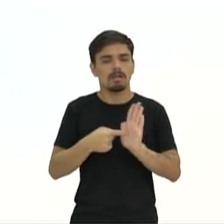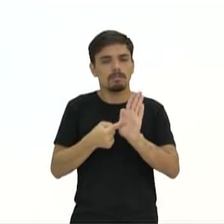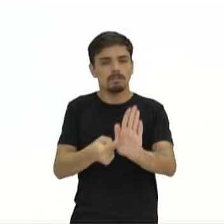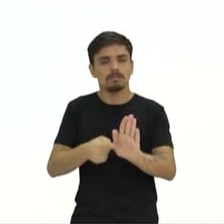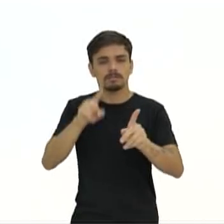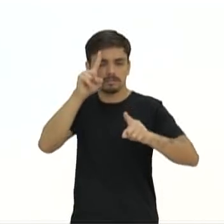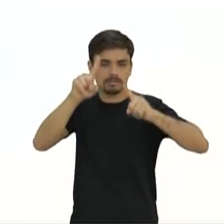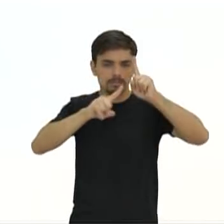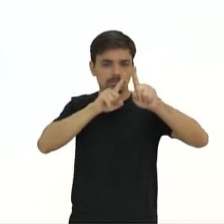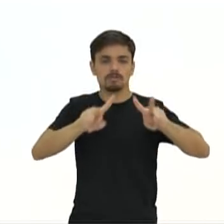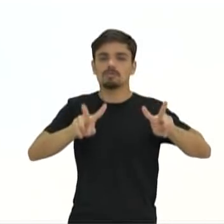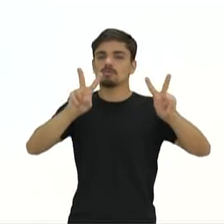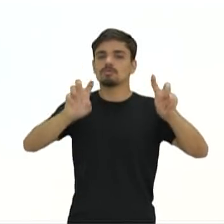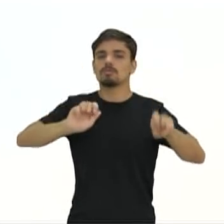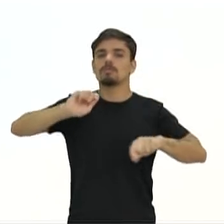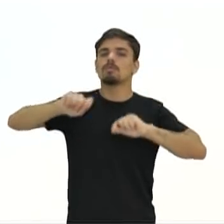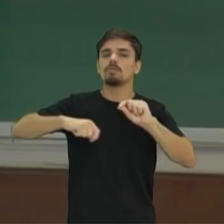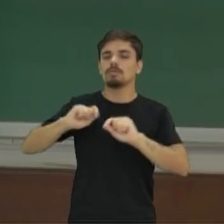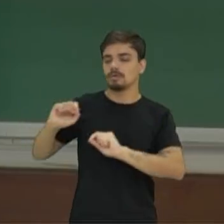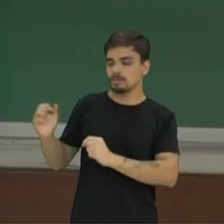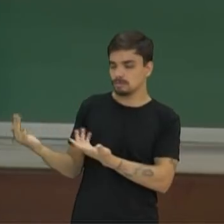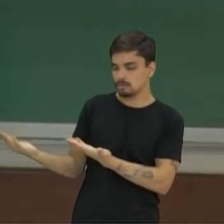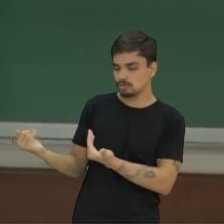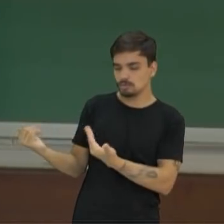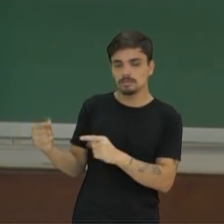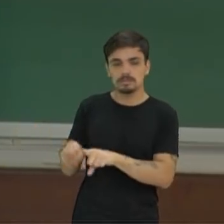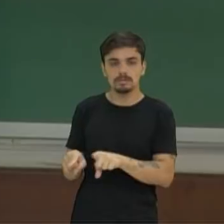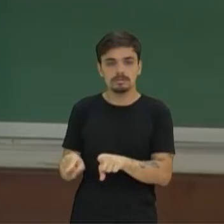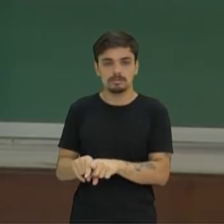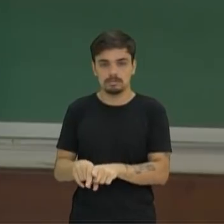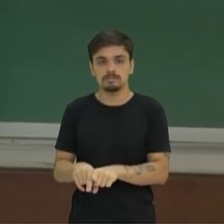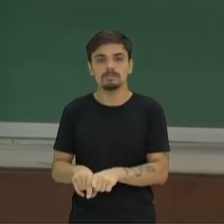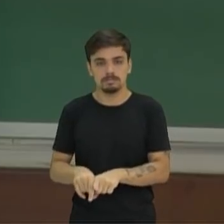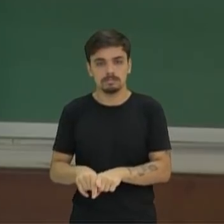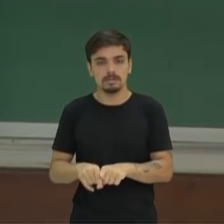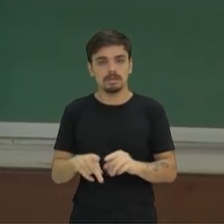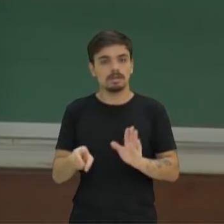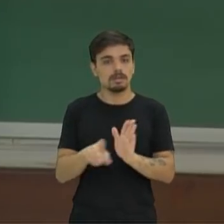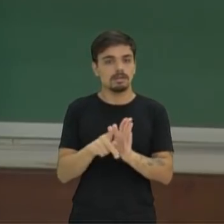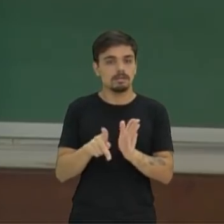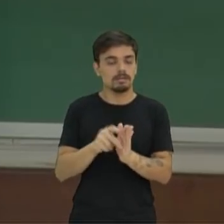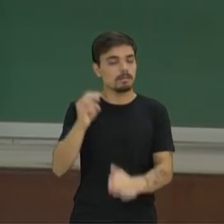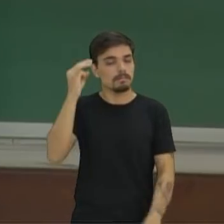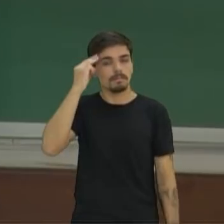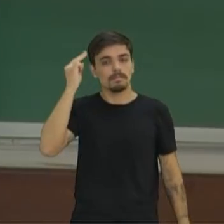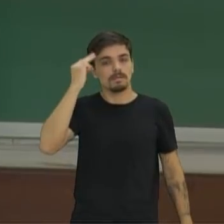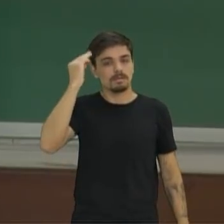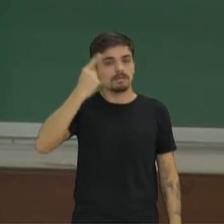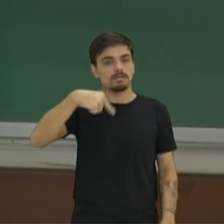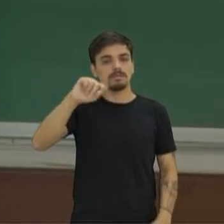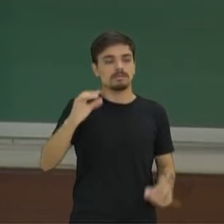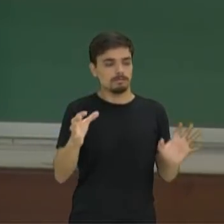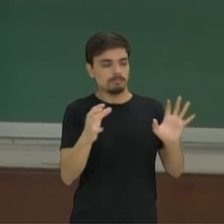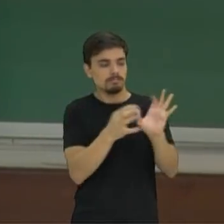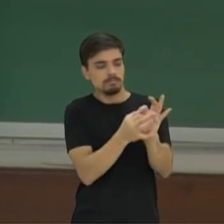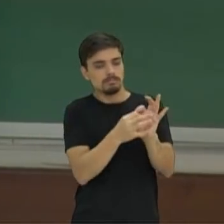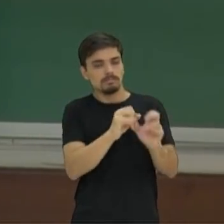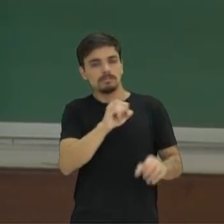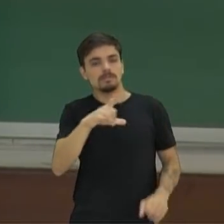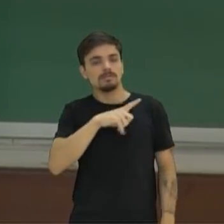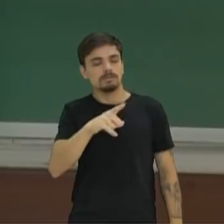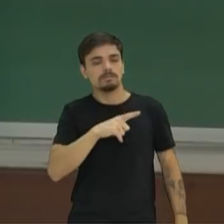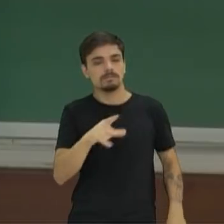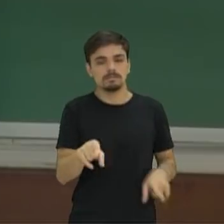essa ideia ali da juventude, ela já está falando até mesmo da maturidade, de você estar preso ali, se você